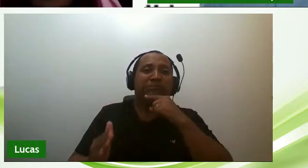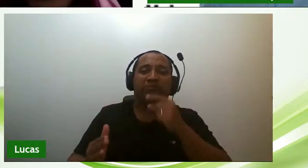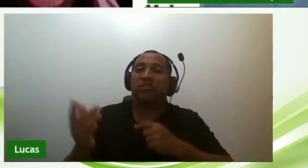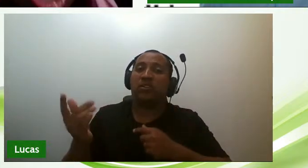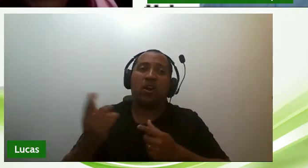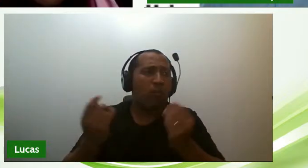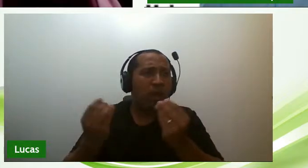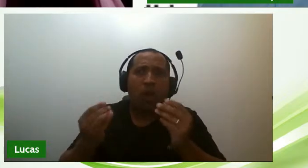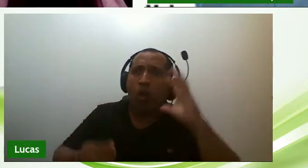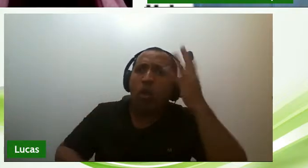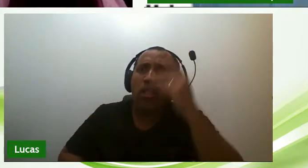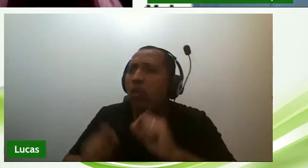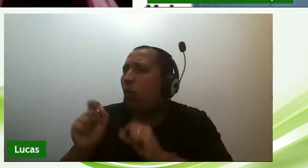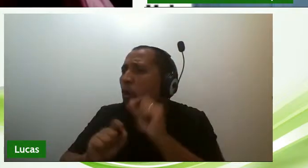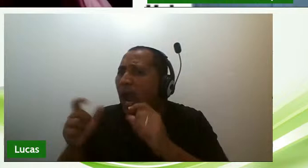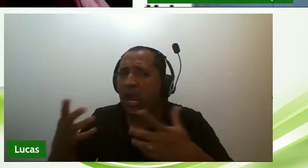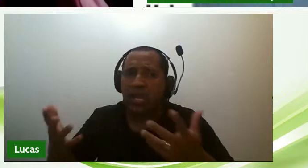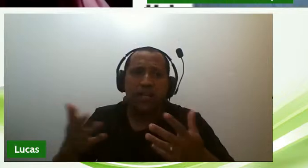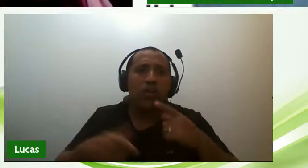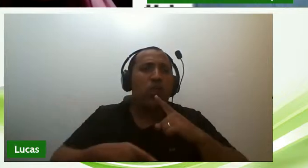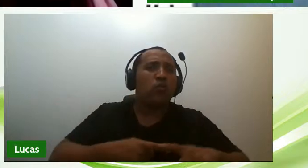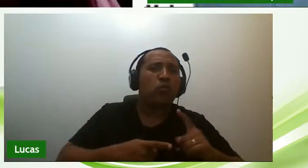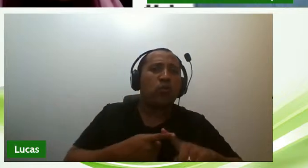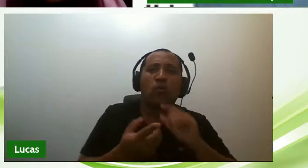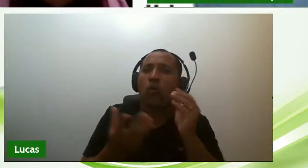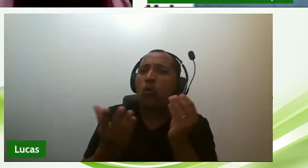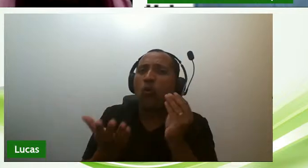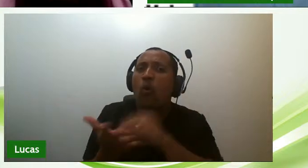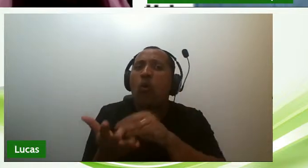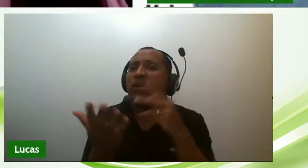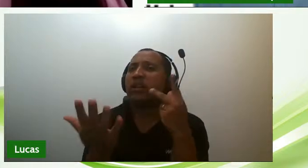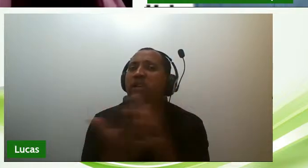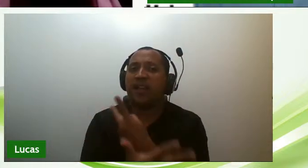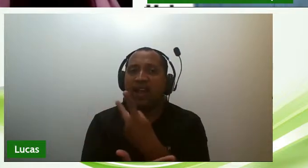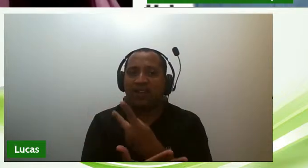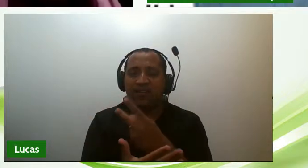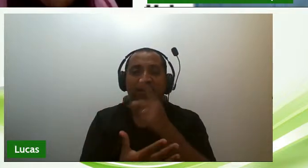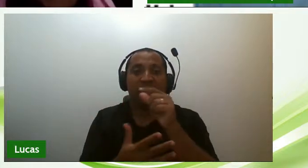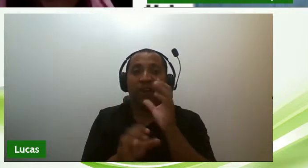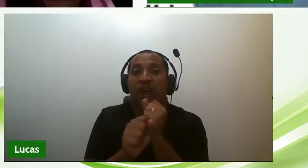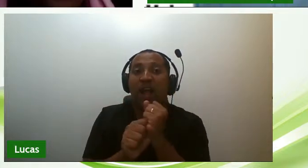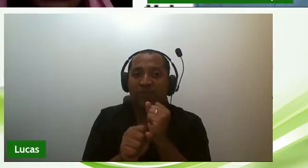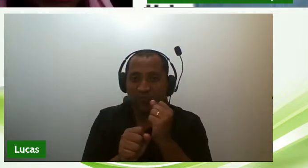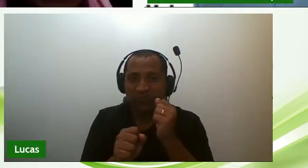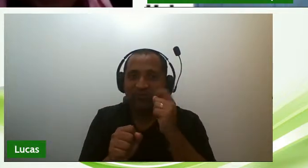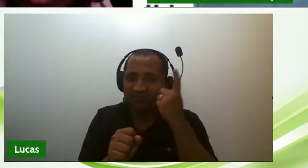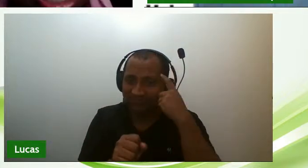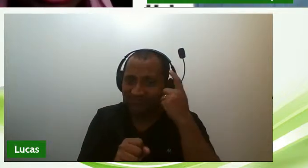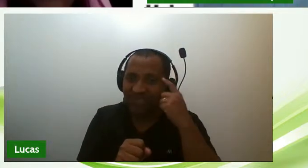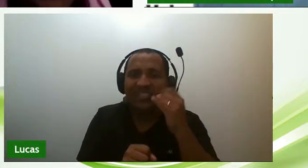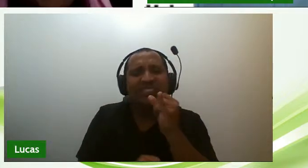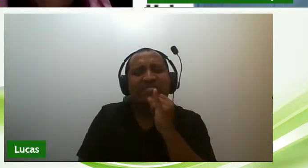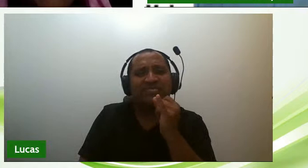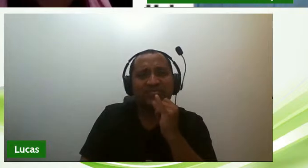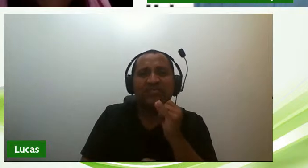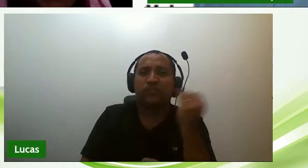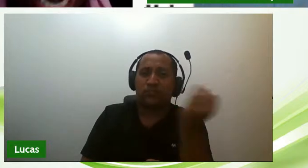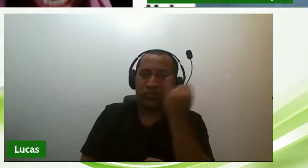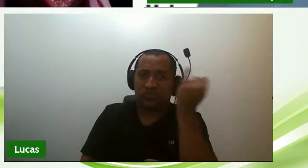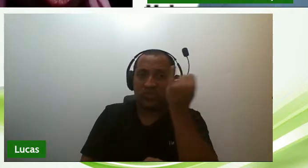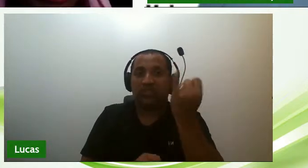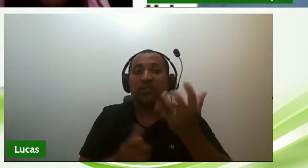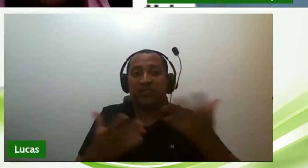o que aconteceu? O que a gente colocou errado nesse cálculo? Então, é um exemplo assim, muito interessante, por